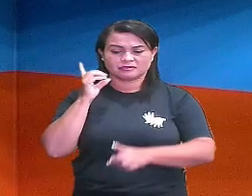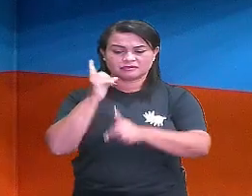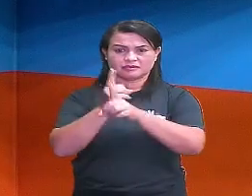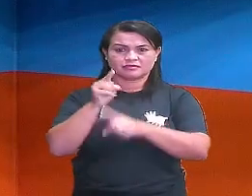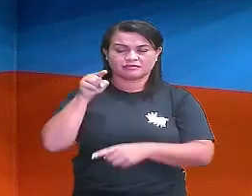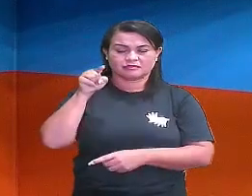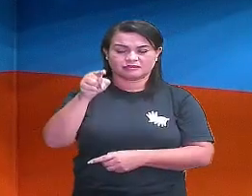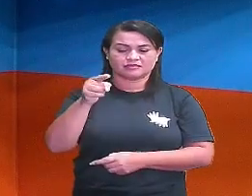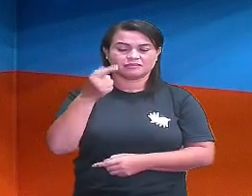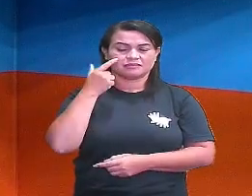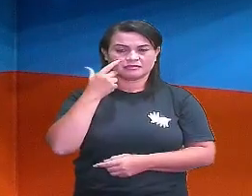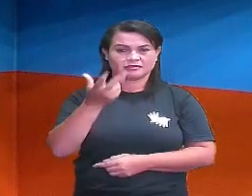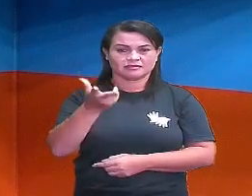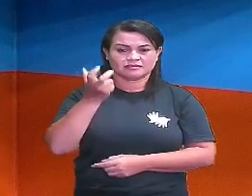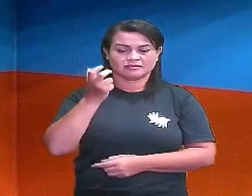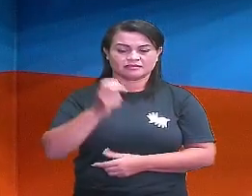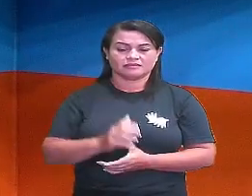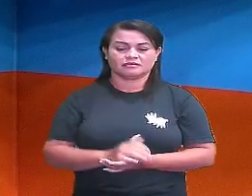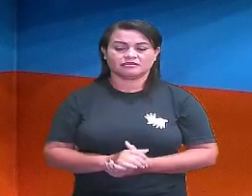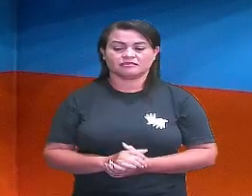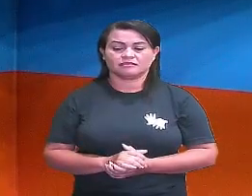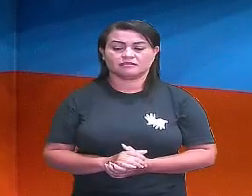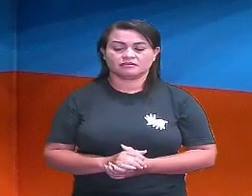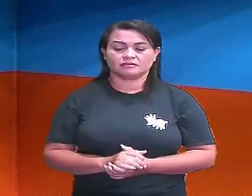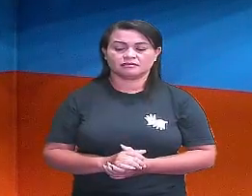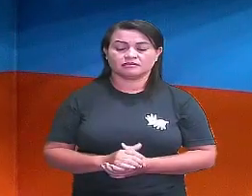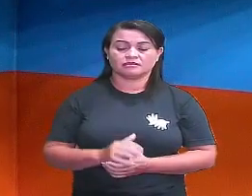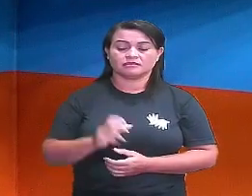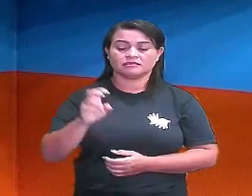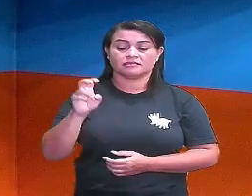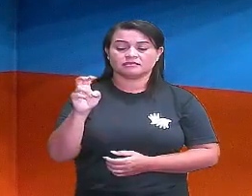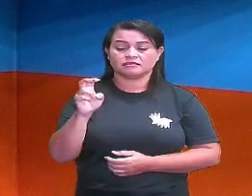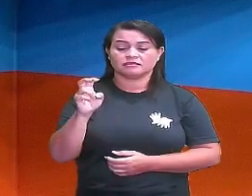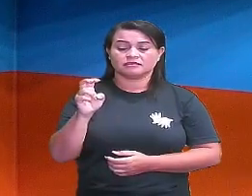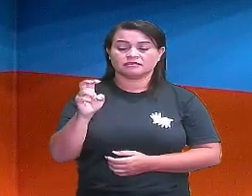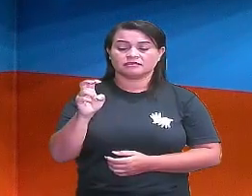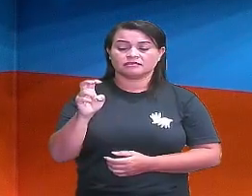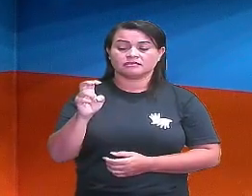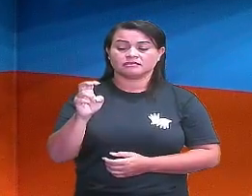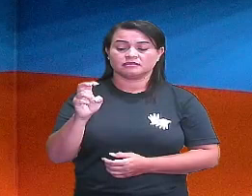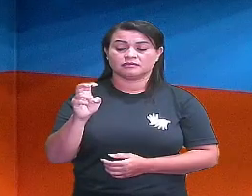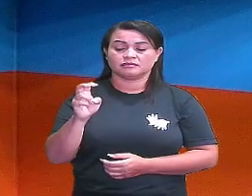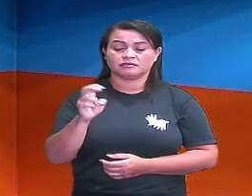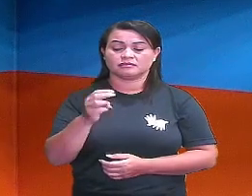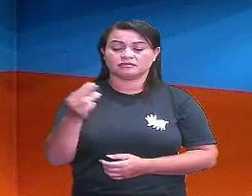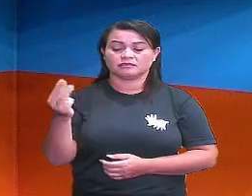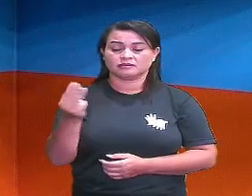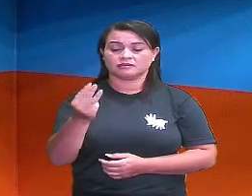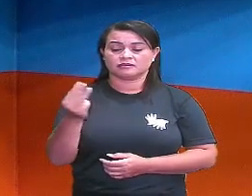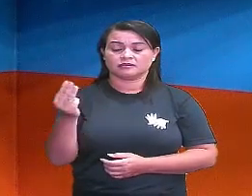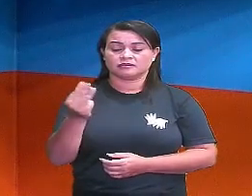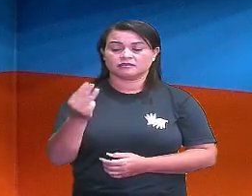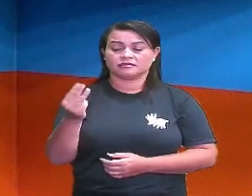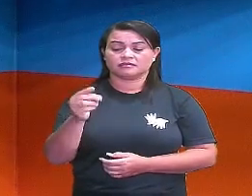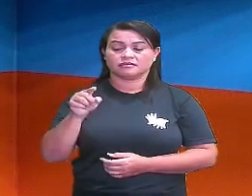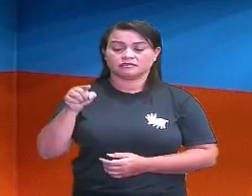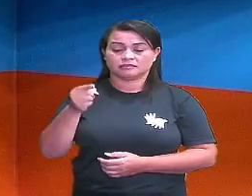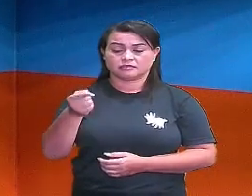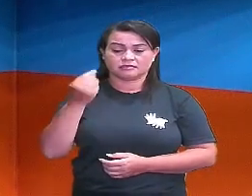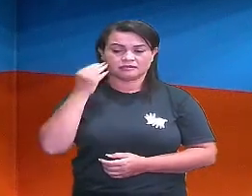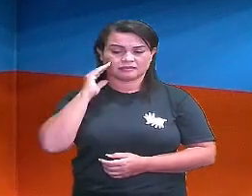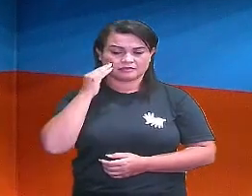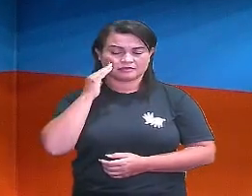ponto. Deu para perceber aí? E o outro 5 e 3 em y. Então, eu encontro esse